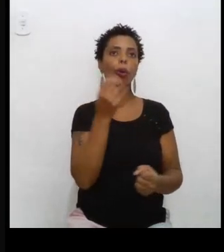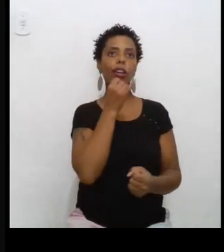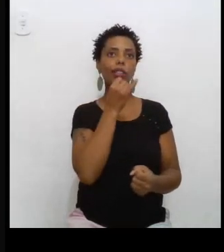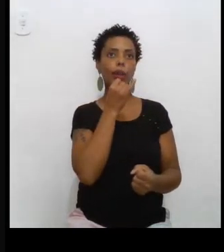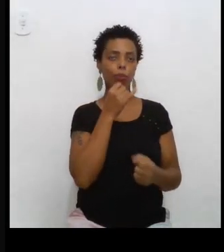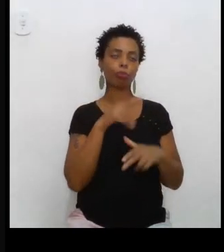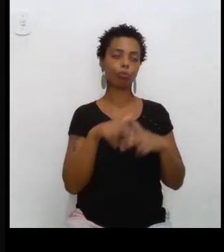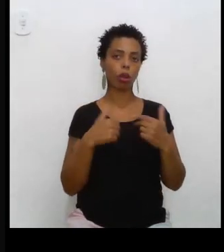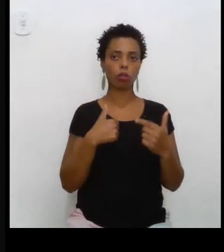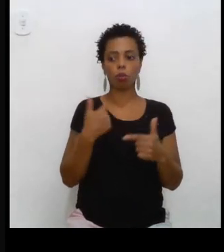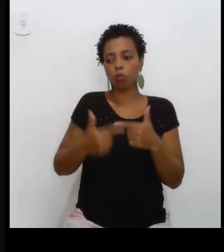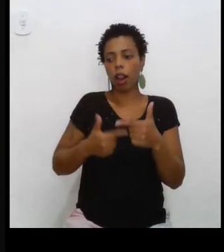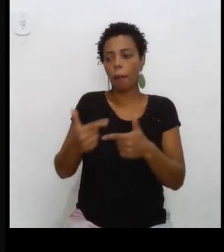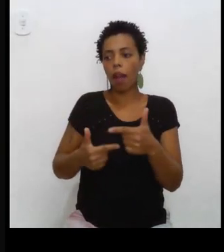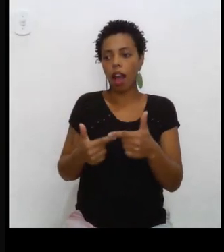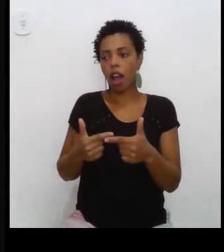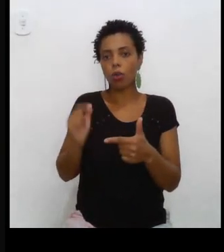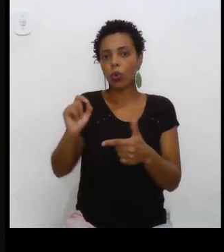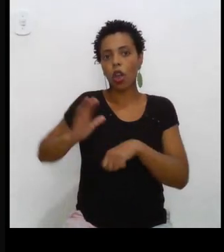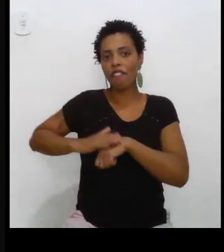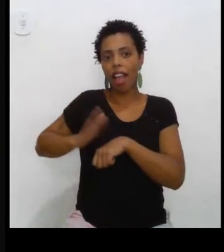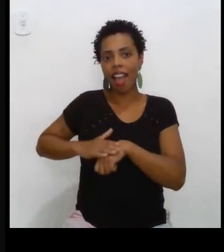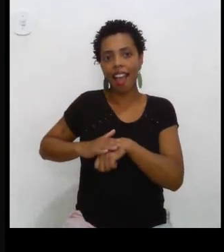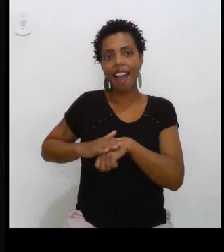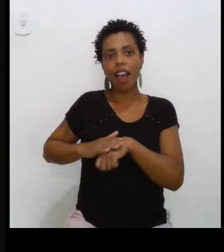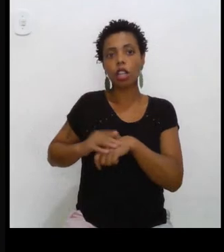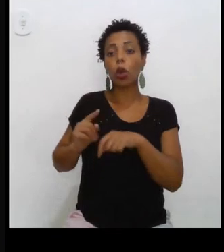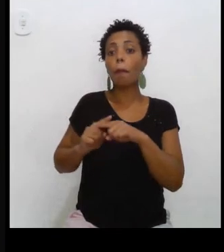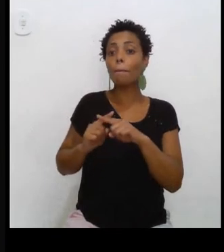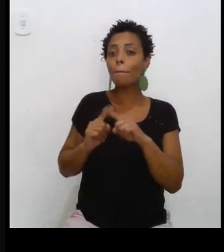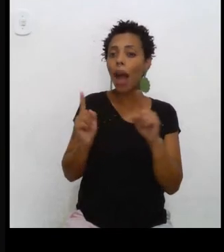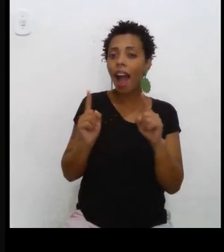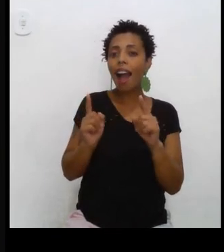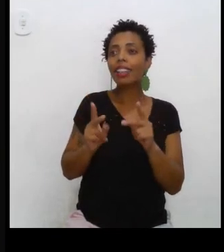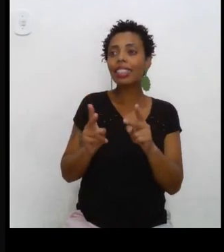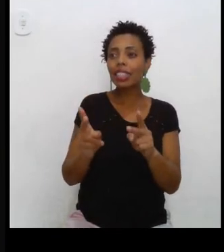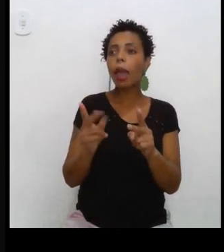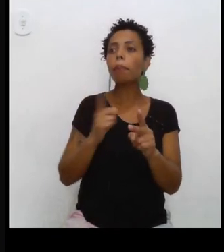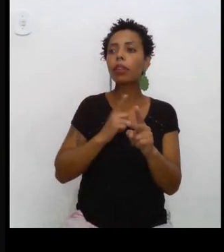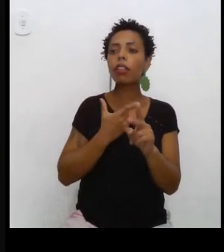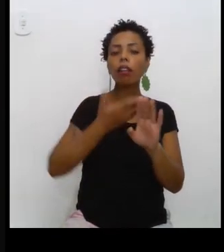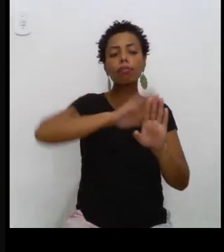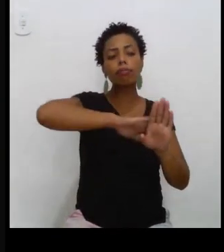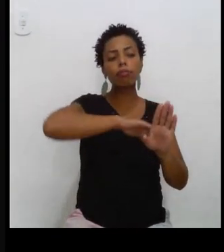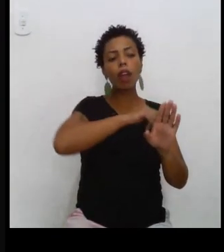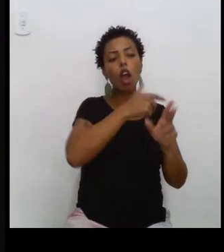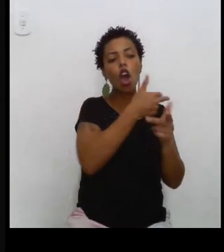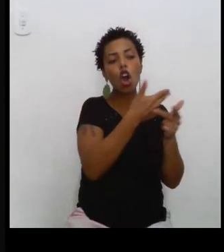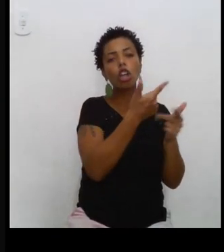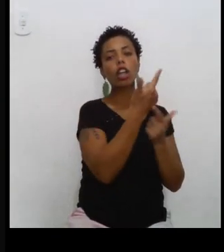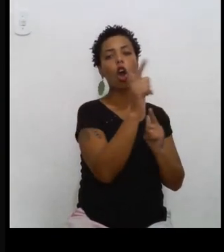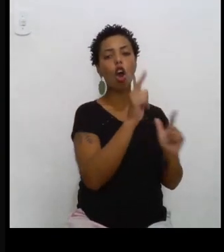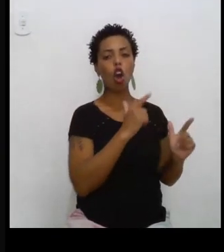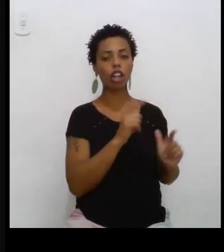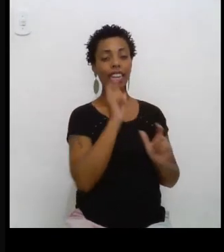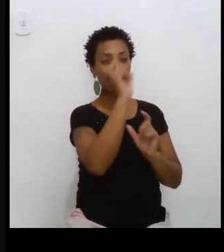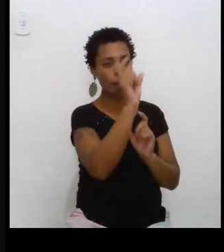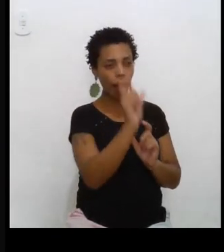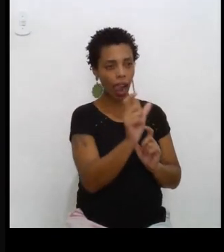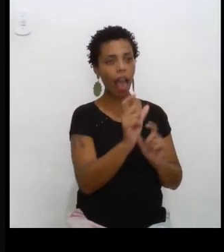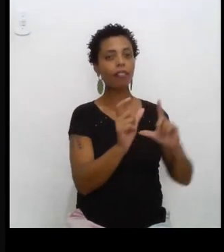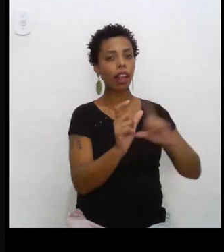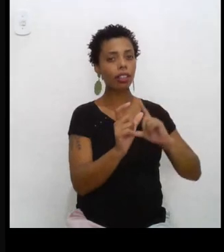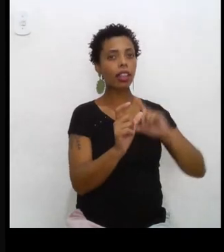eventualmente mas ela sempre dizem de outra coisa assim elas são palavras que vão estar se referindo a outras experiências